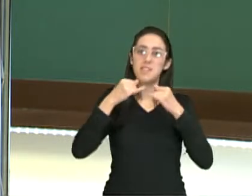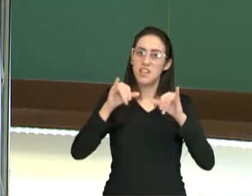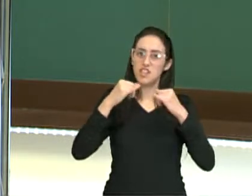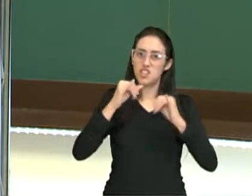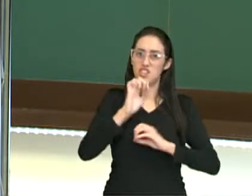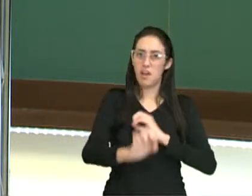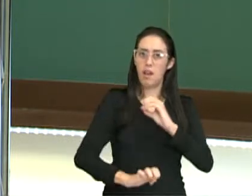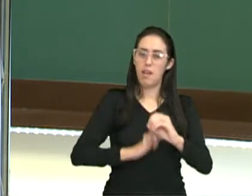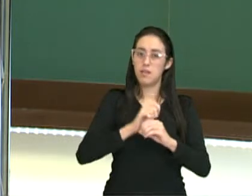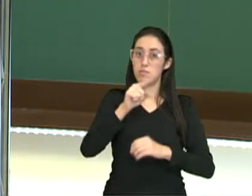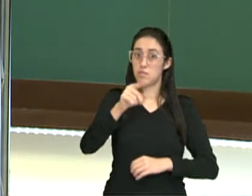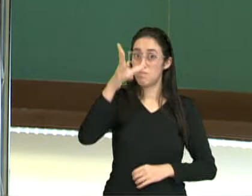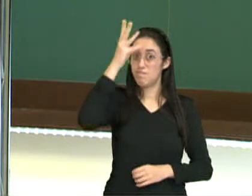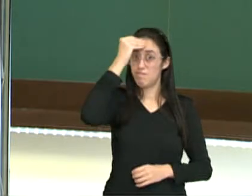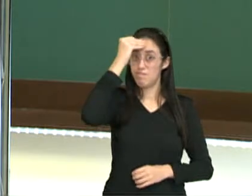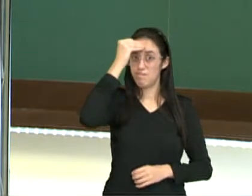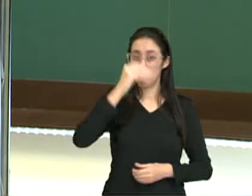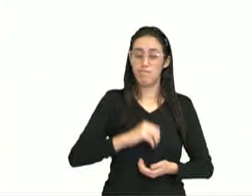isso.